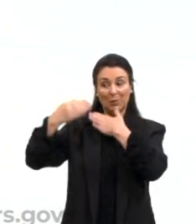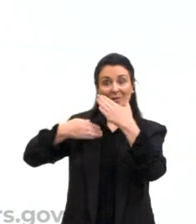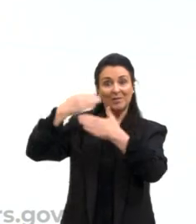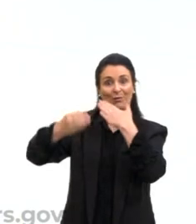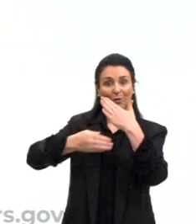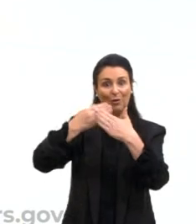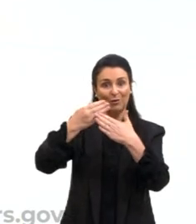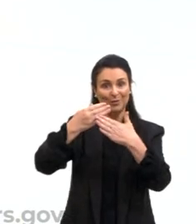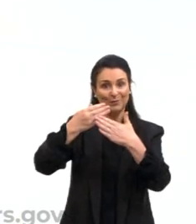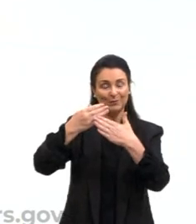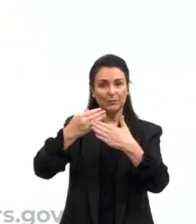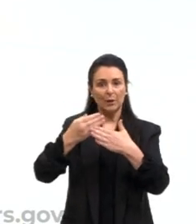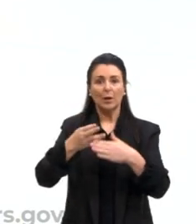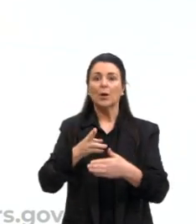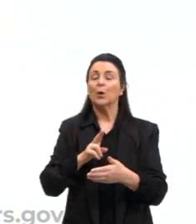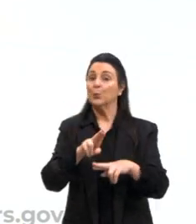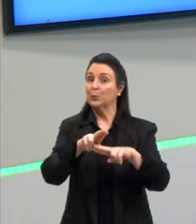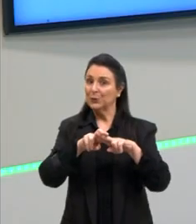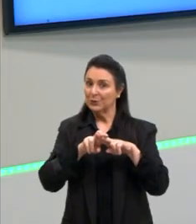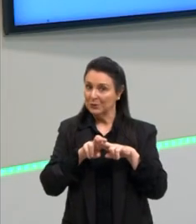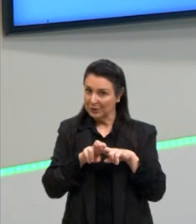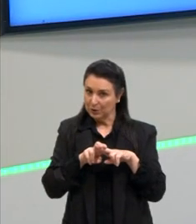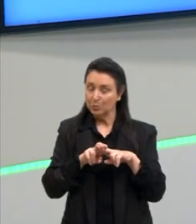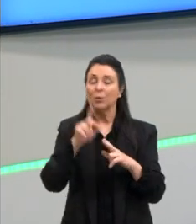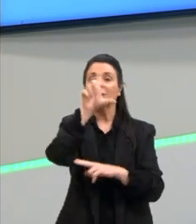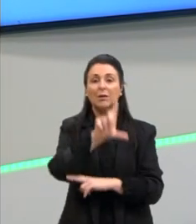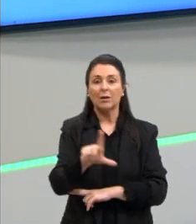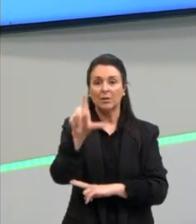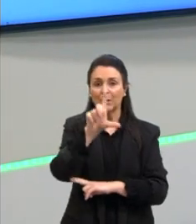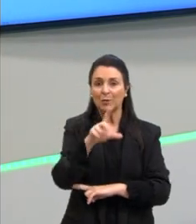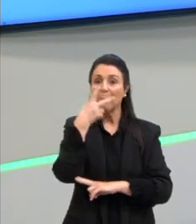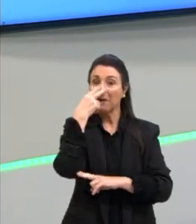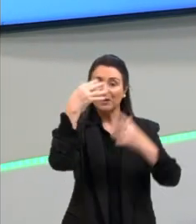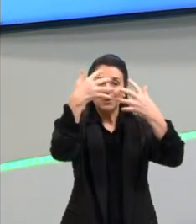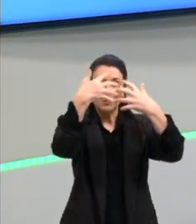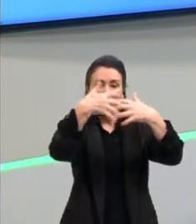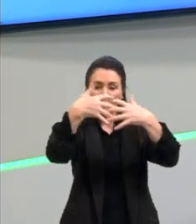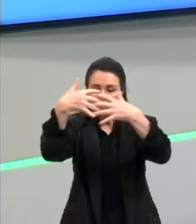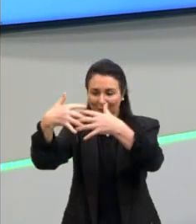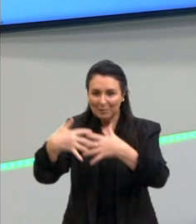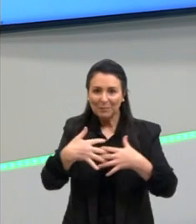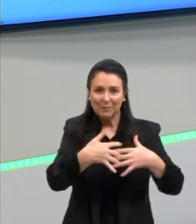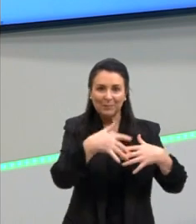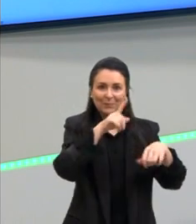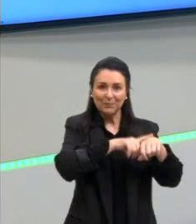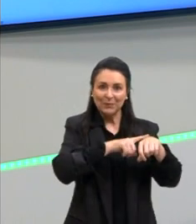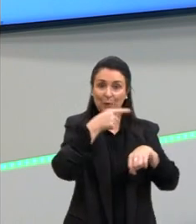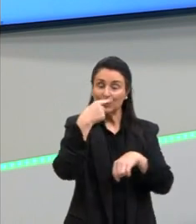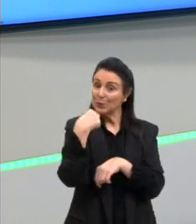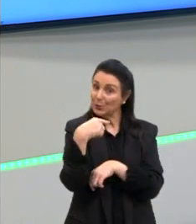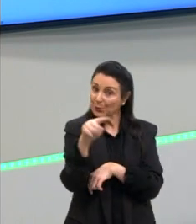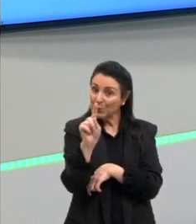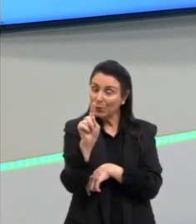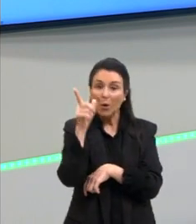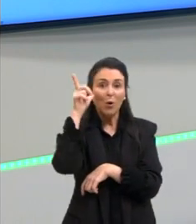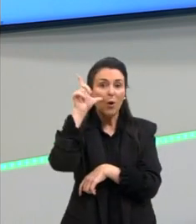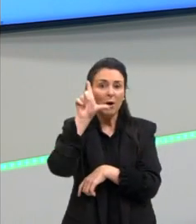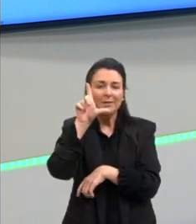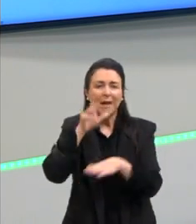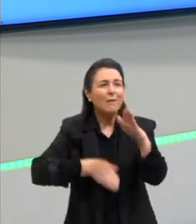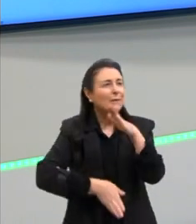então por isso que eu sempre digo que a literatura é uma máquina do tempo porque tu consegue viajar tu